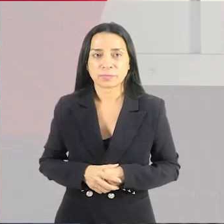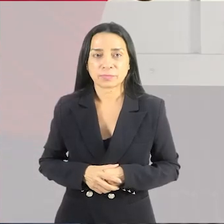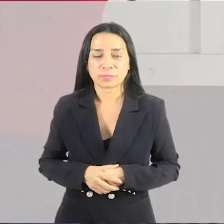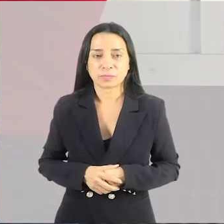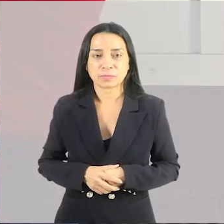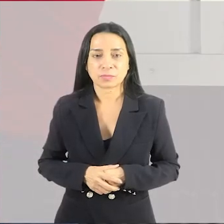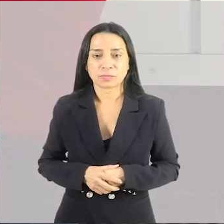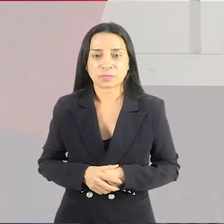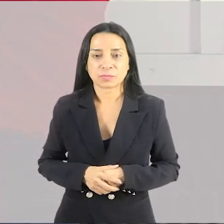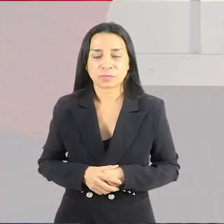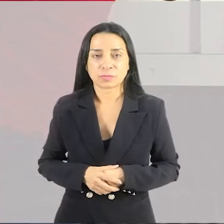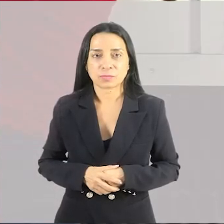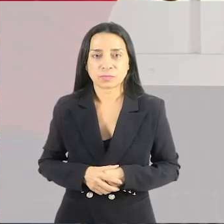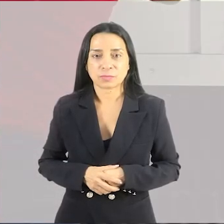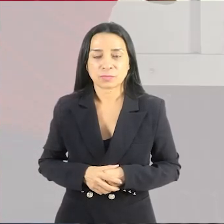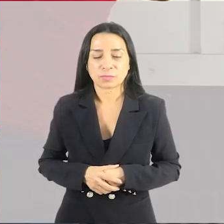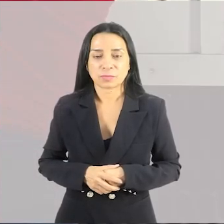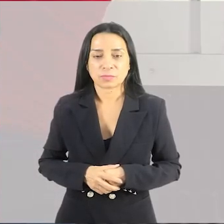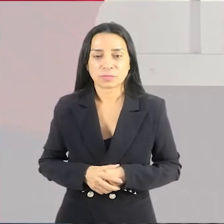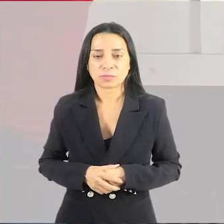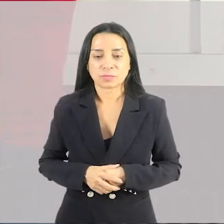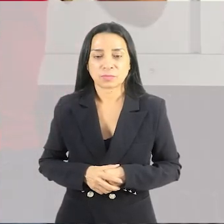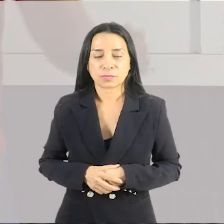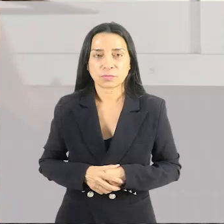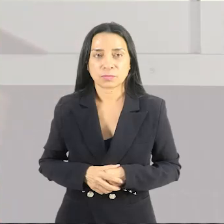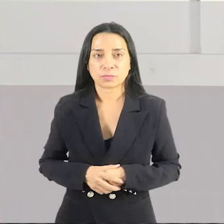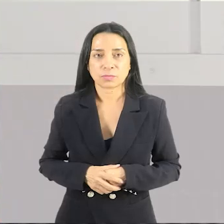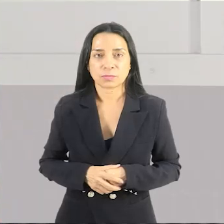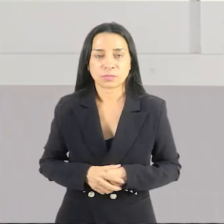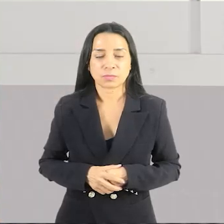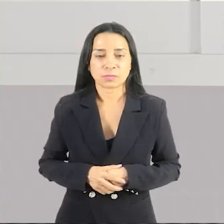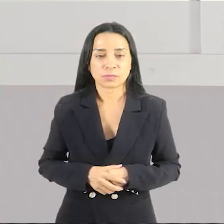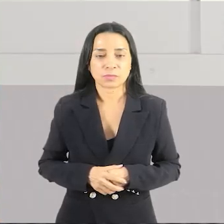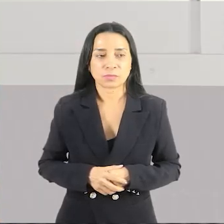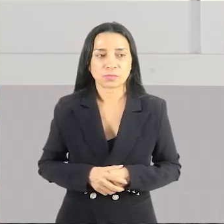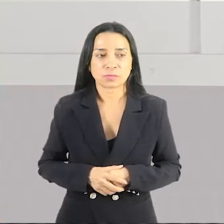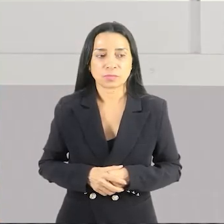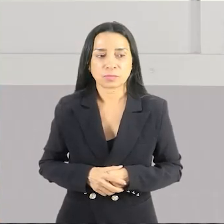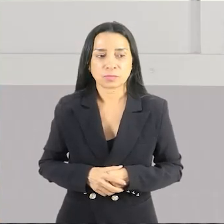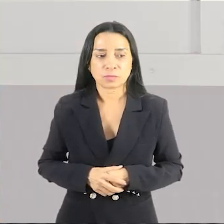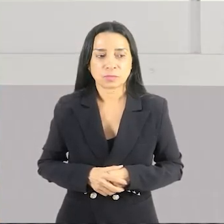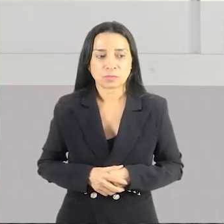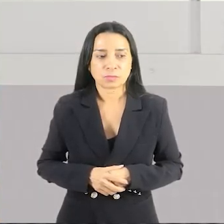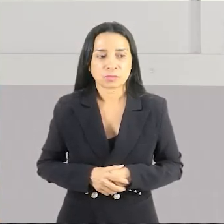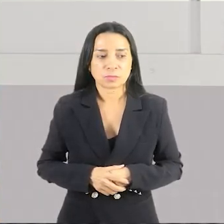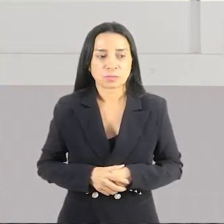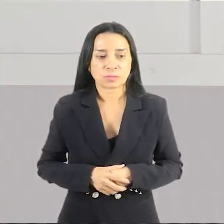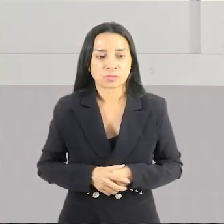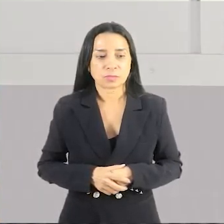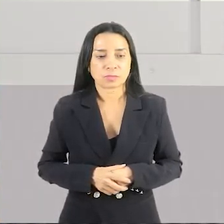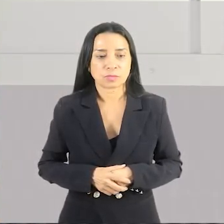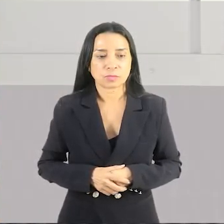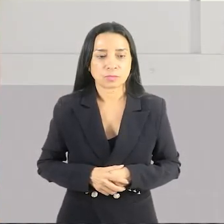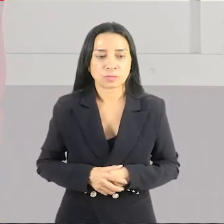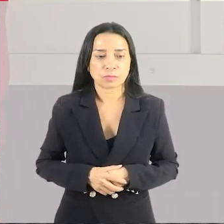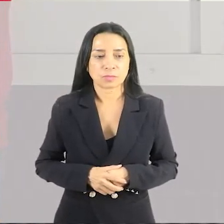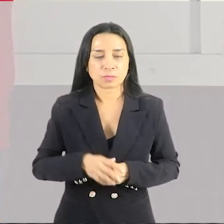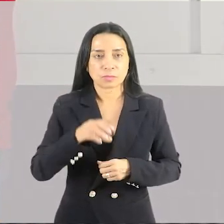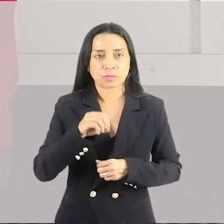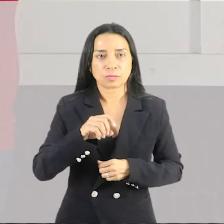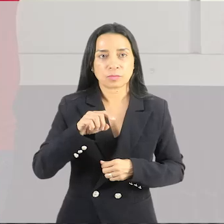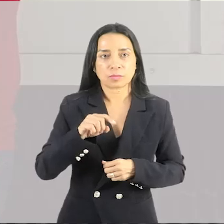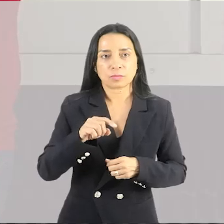Hoje dessa aula, vocês não vão mais errar nenhuma questão envolvendo média ponderada. Então, 0 vezes